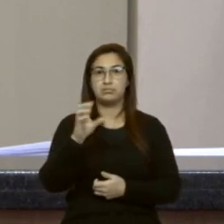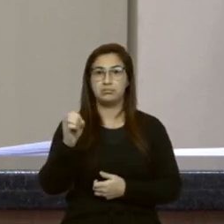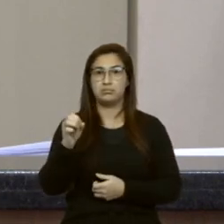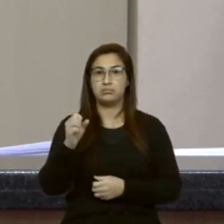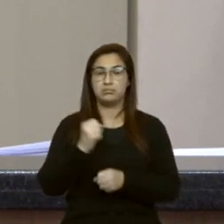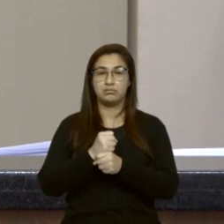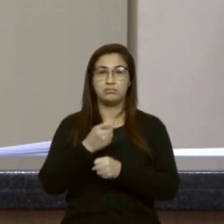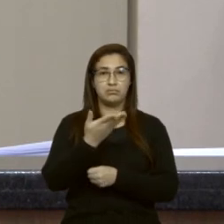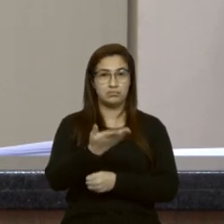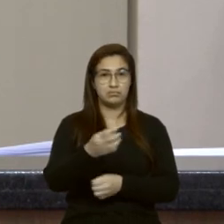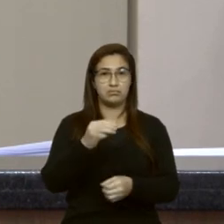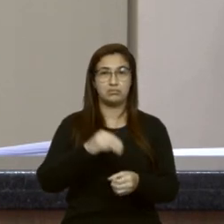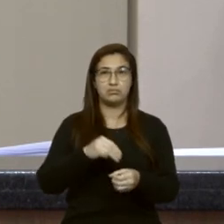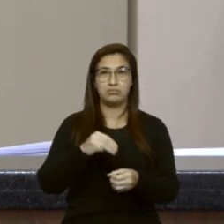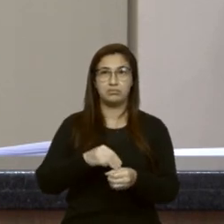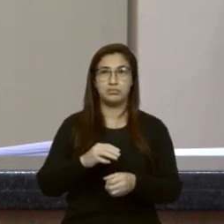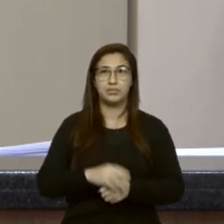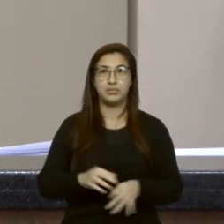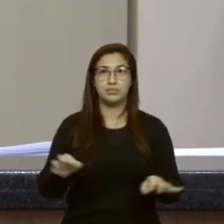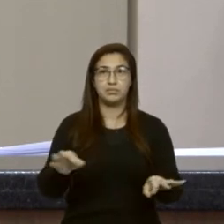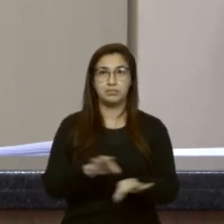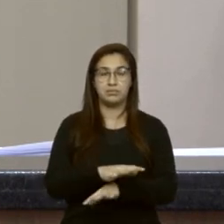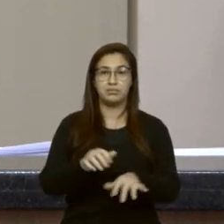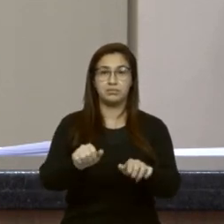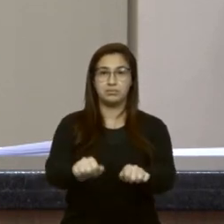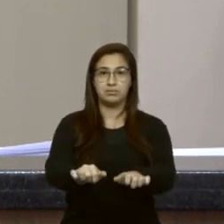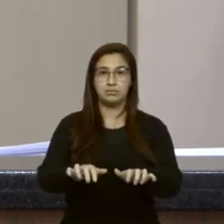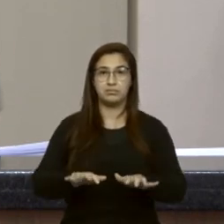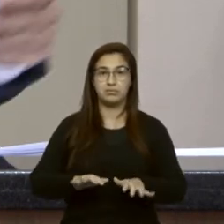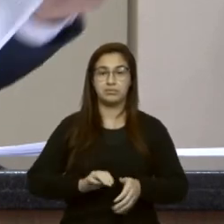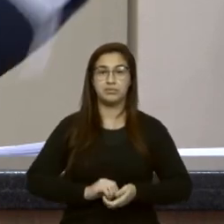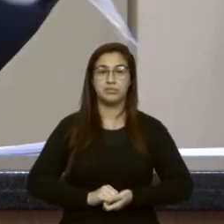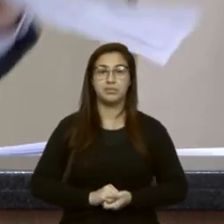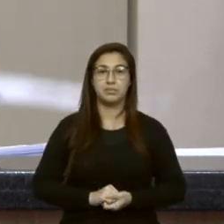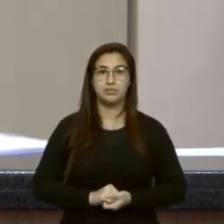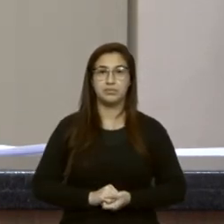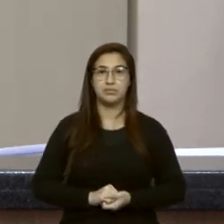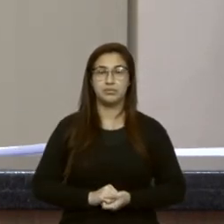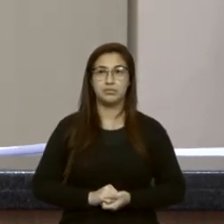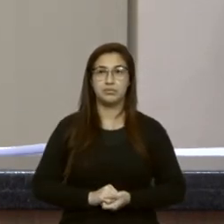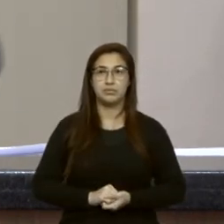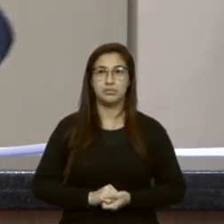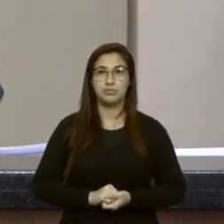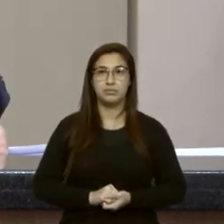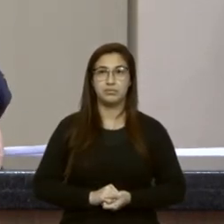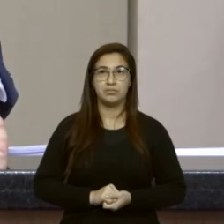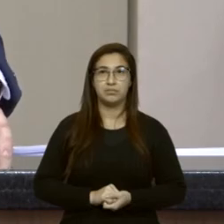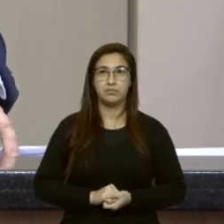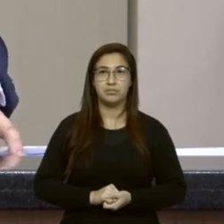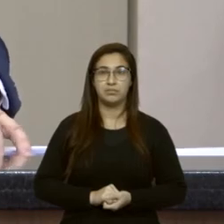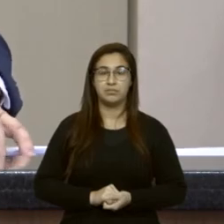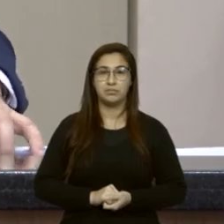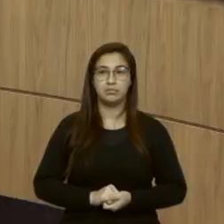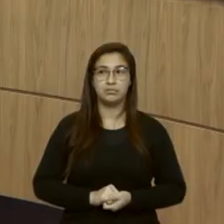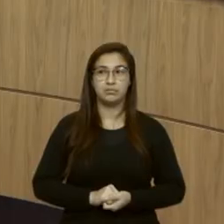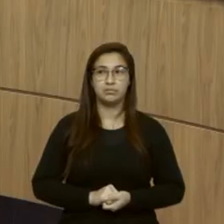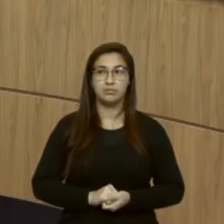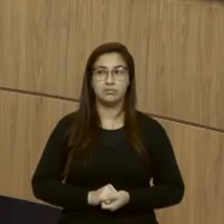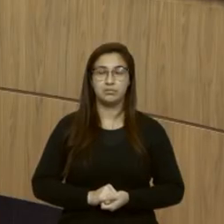município. Está encerrada a sessão. Ótimo final de semana a todos.